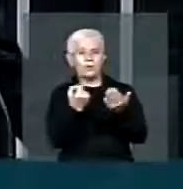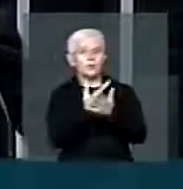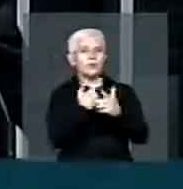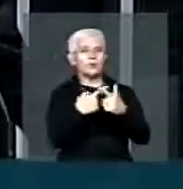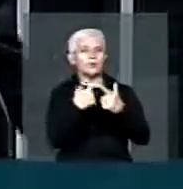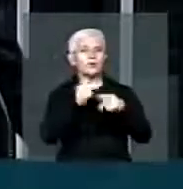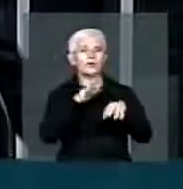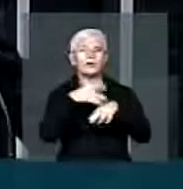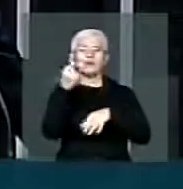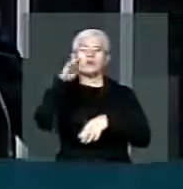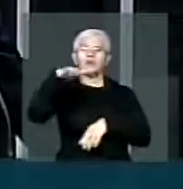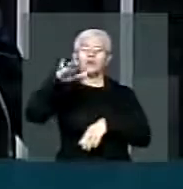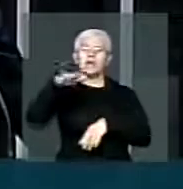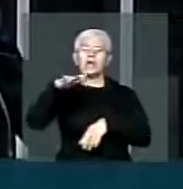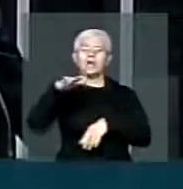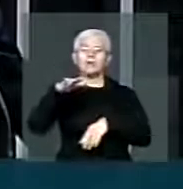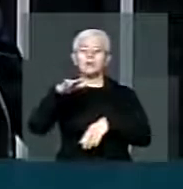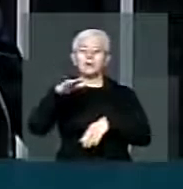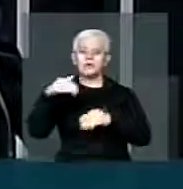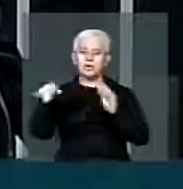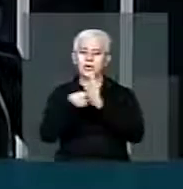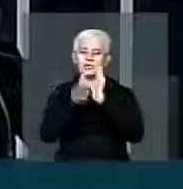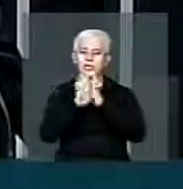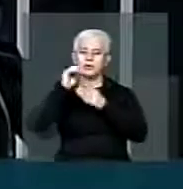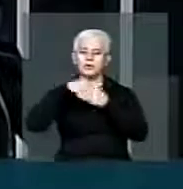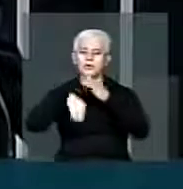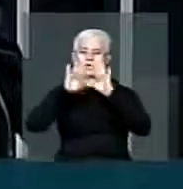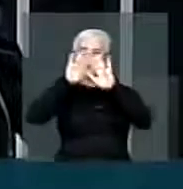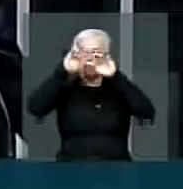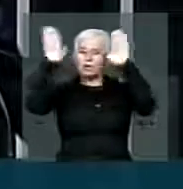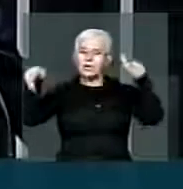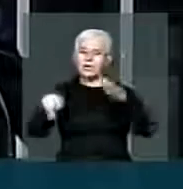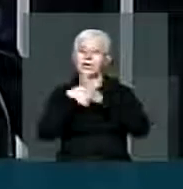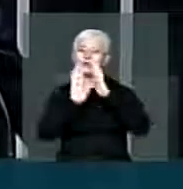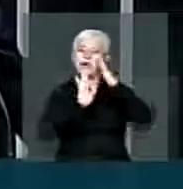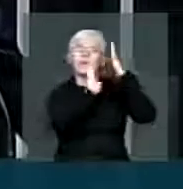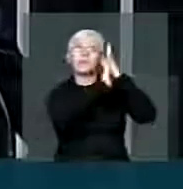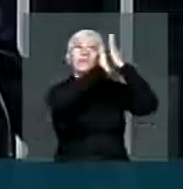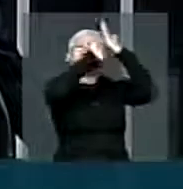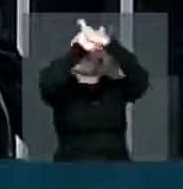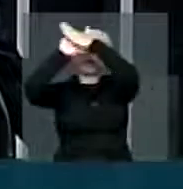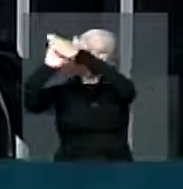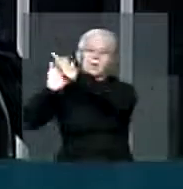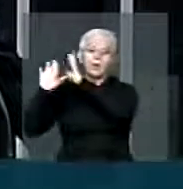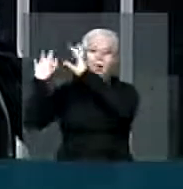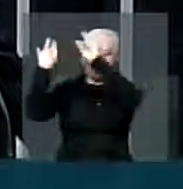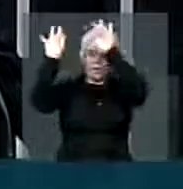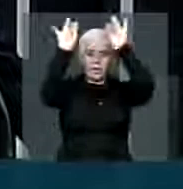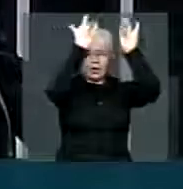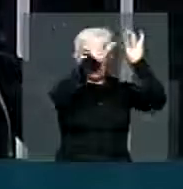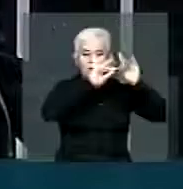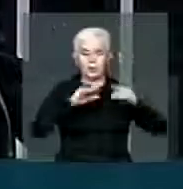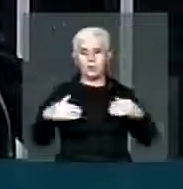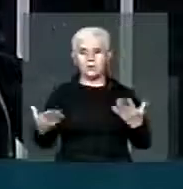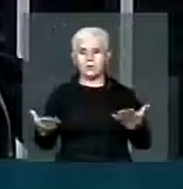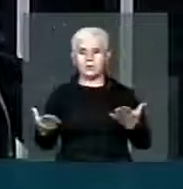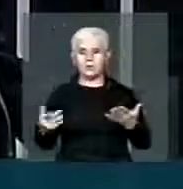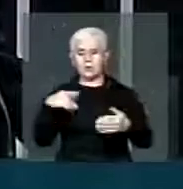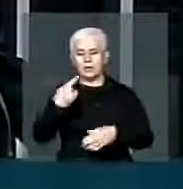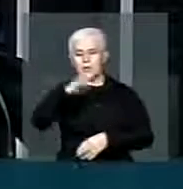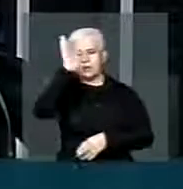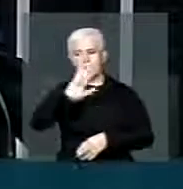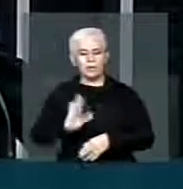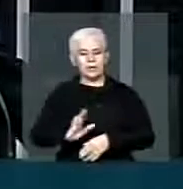e colada no teto da boate. Não havia, até então, no Brasil, uma legislação que estabelecesse